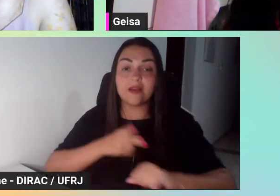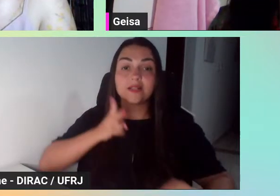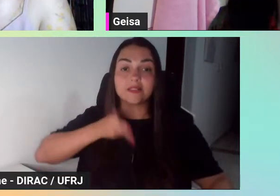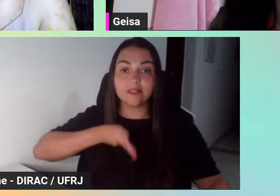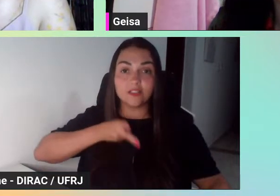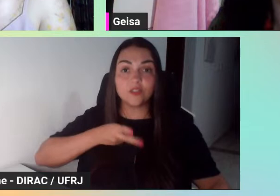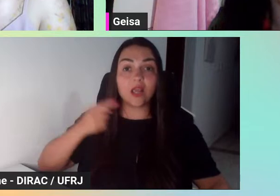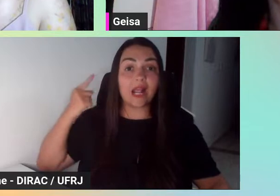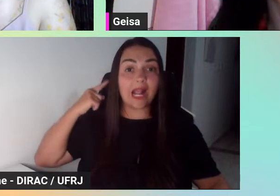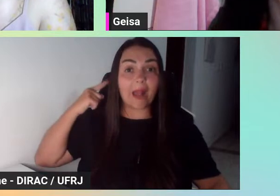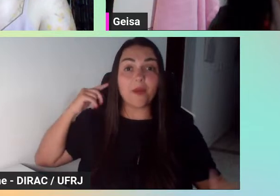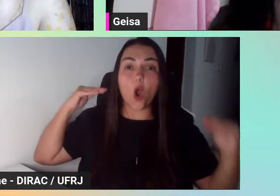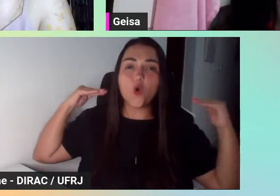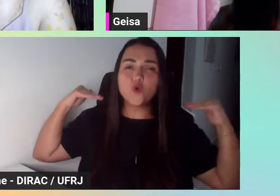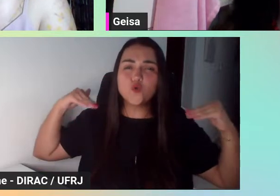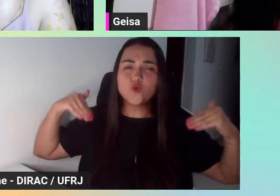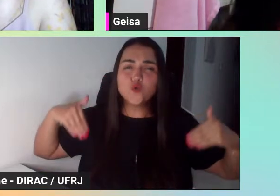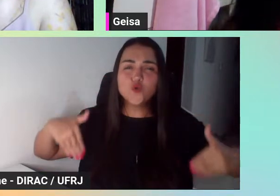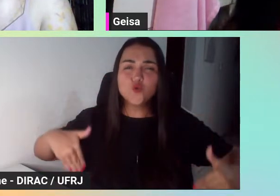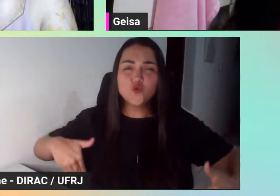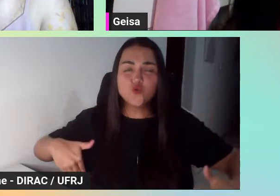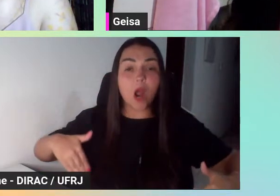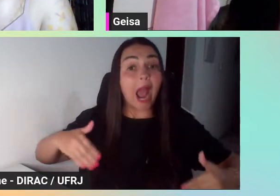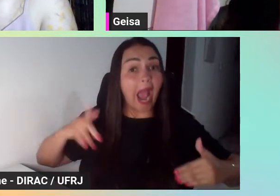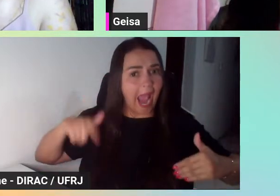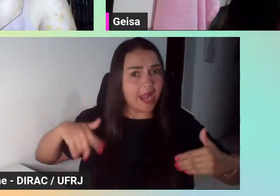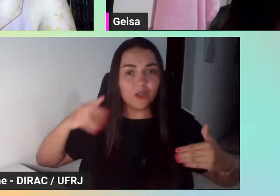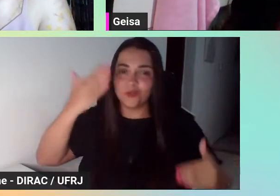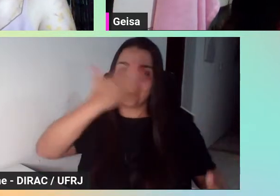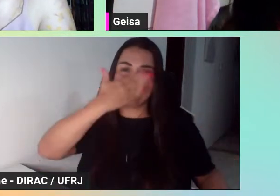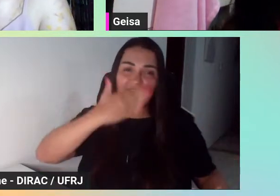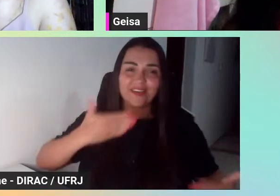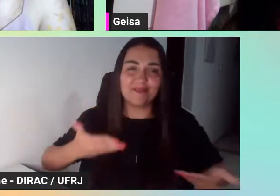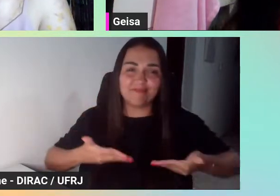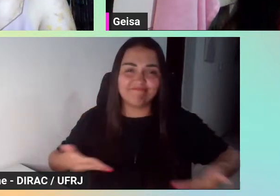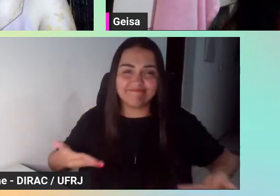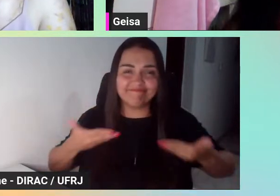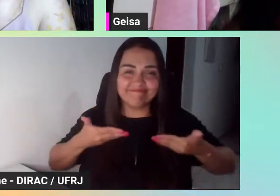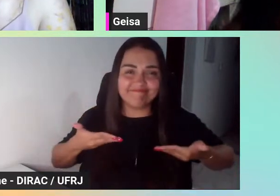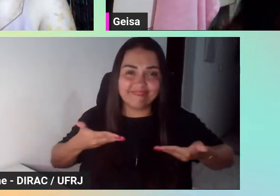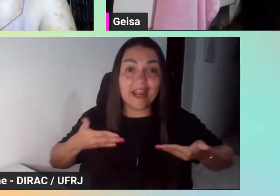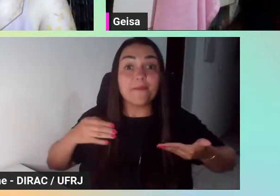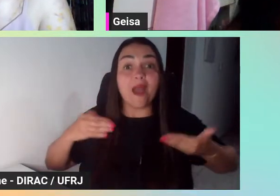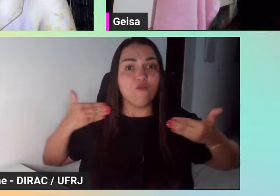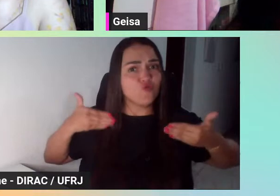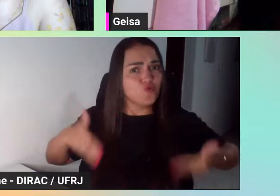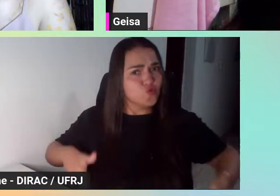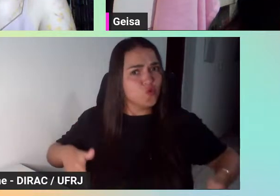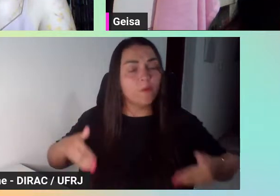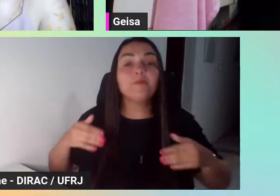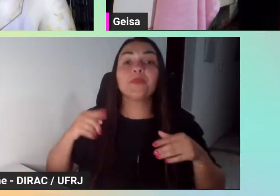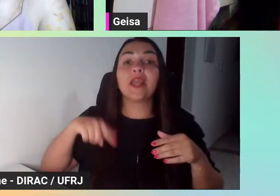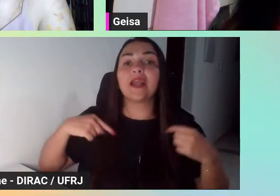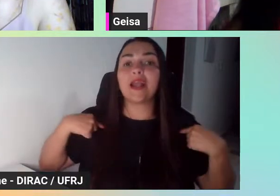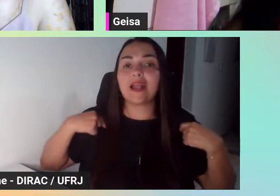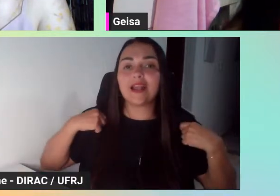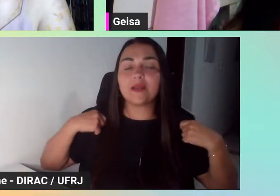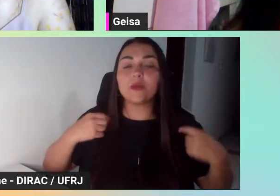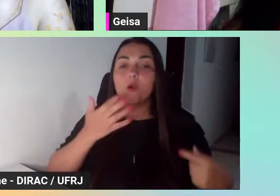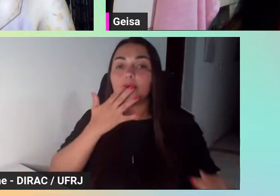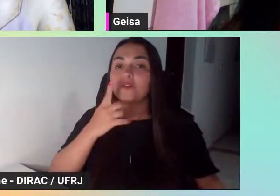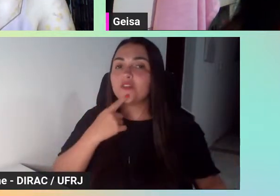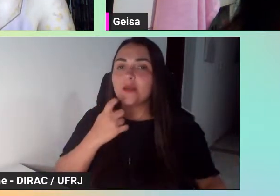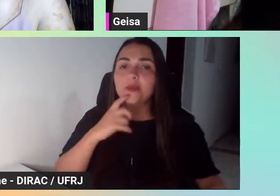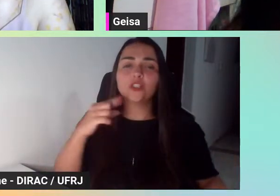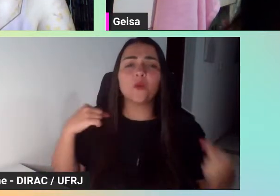muito comprido, né? Não dá para vocês verem, mas meu cabelo é muito grande. Eu tô com uma camiseta vermelha, mas também só dá para ver